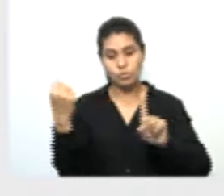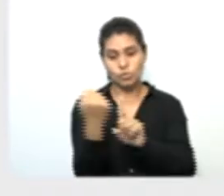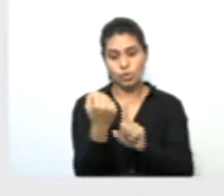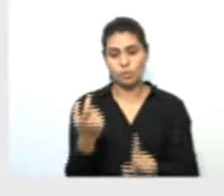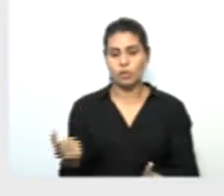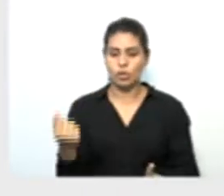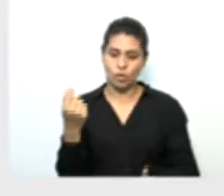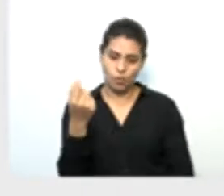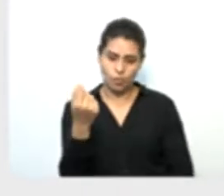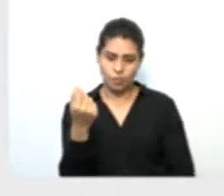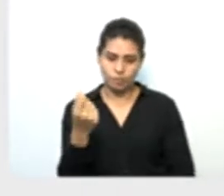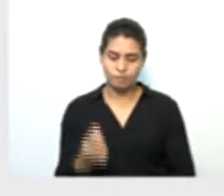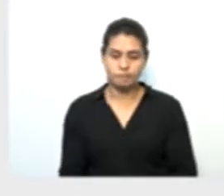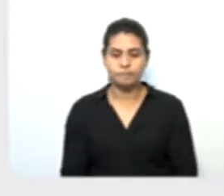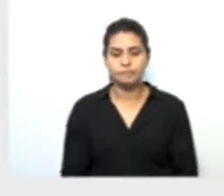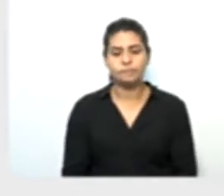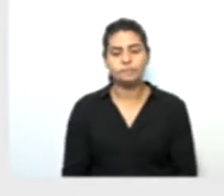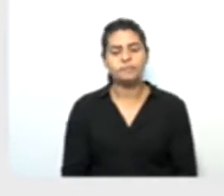o econômico.